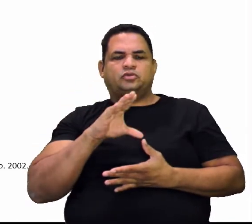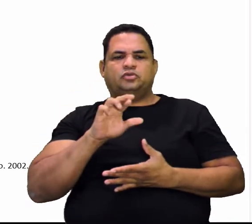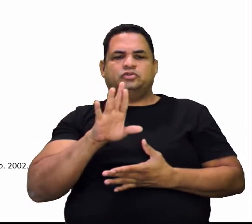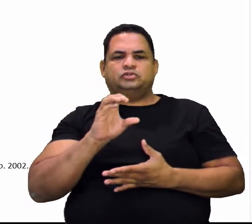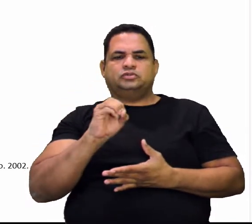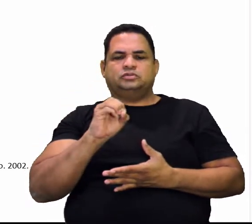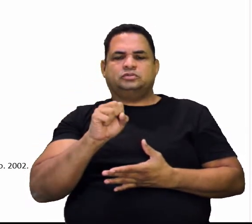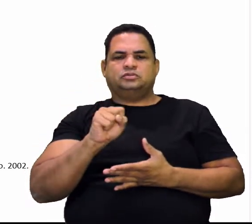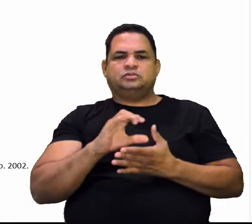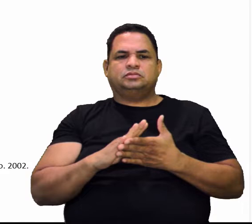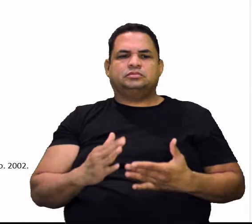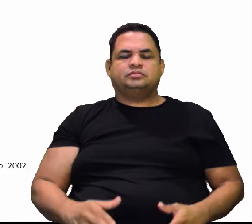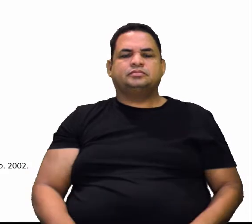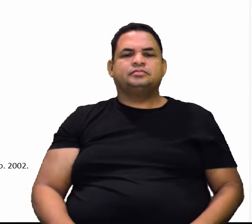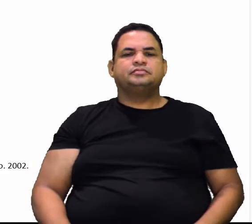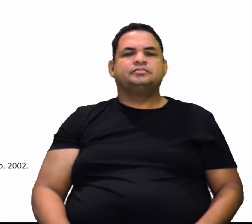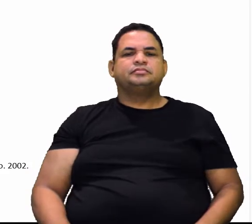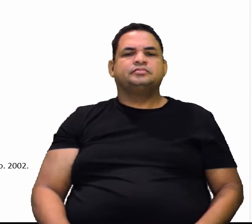decemviros,